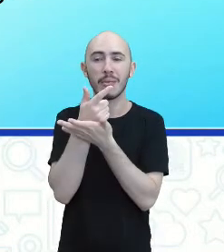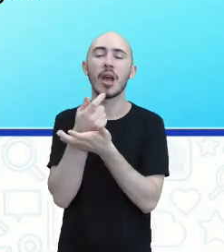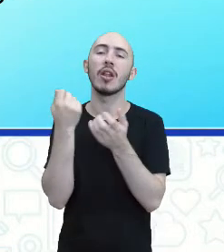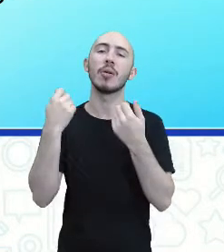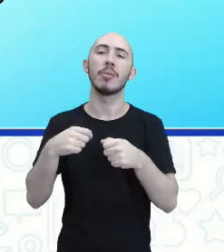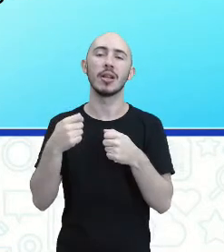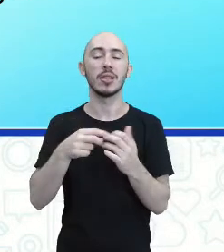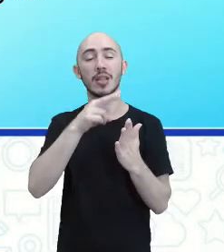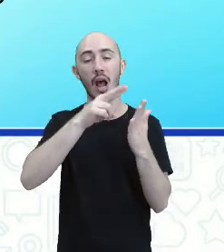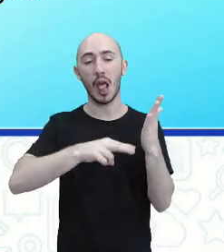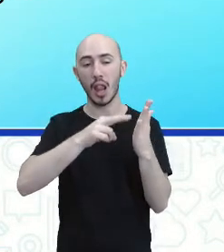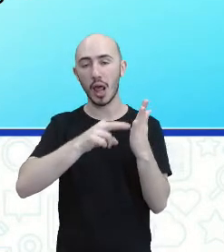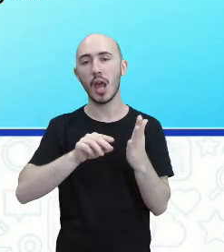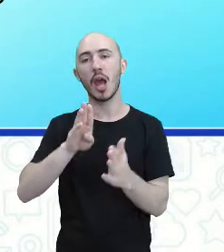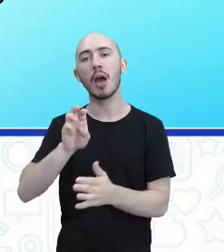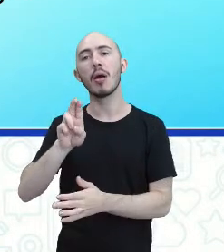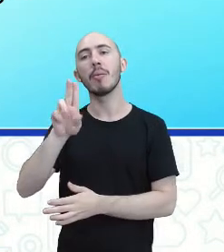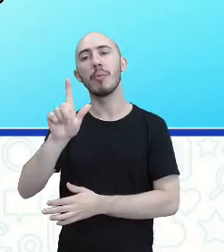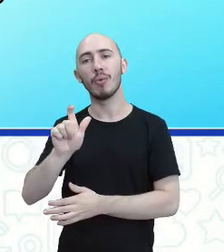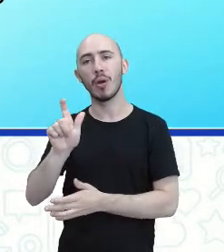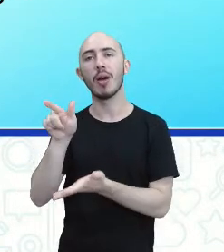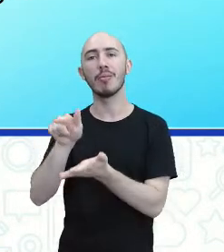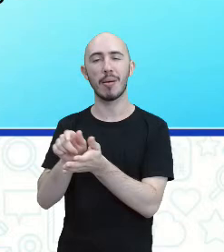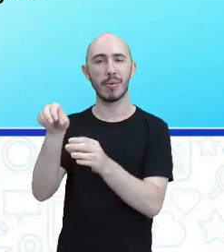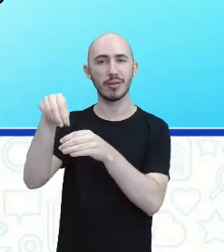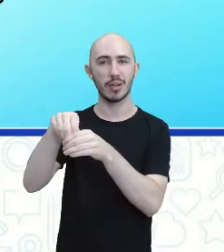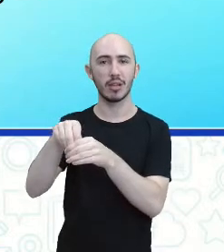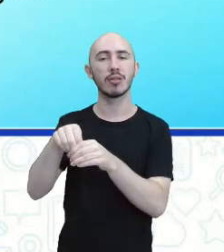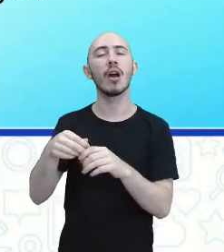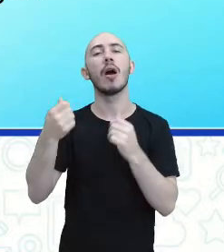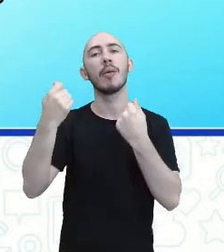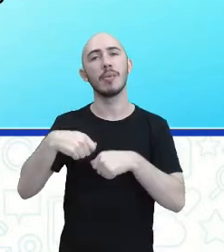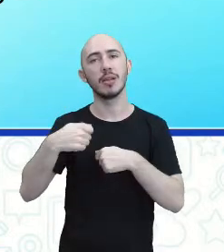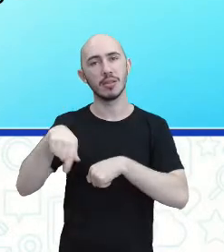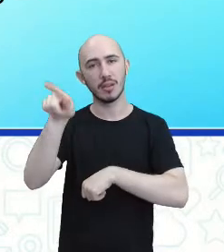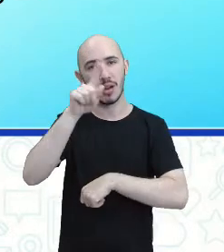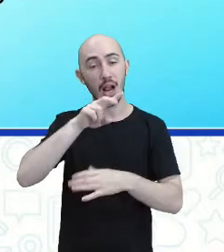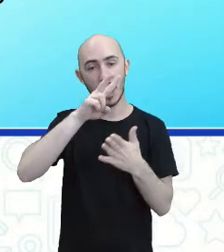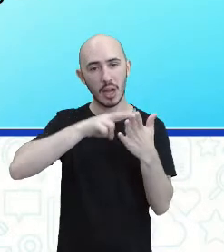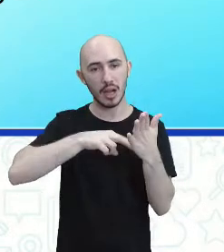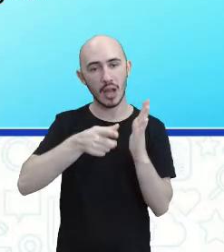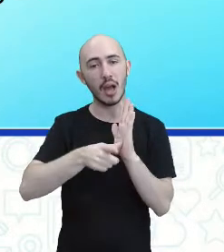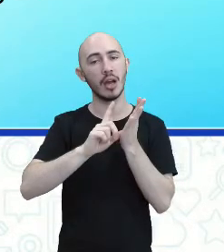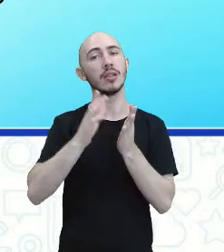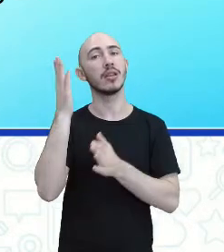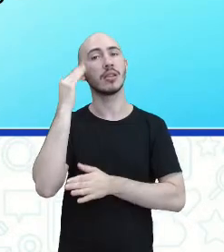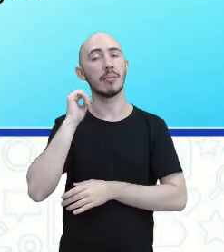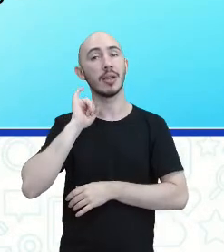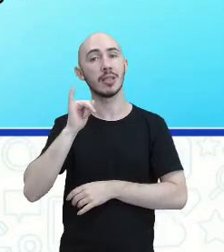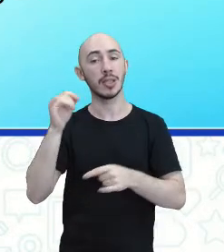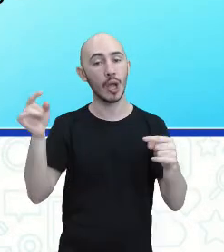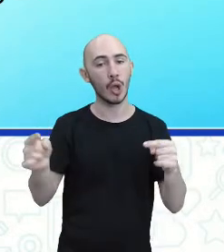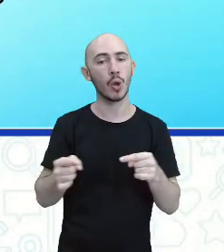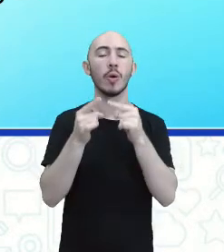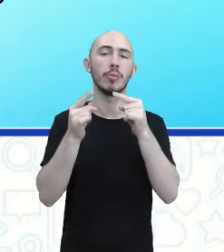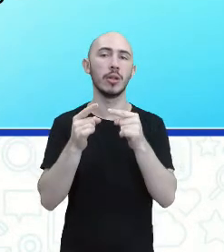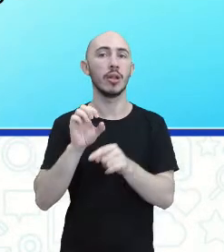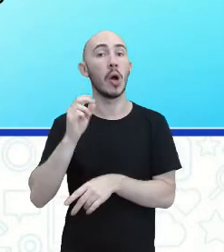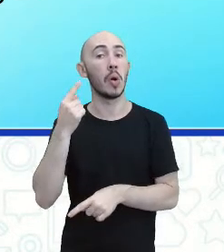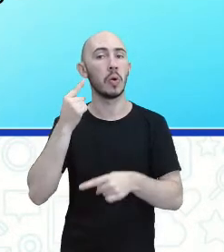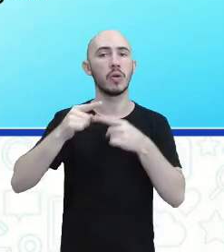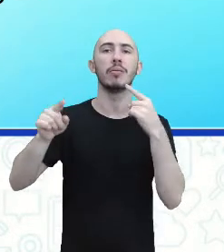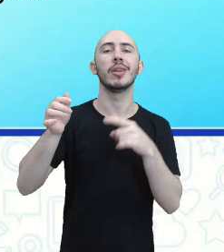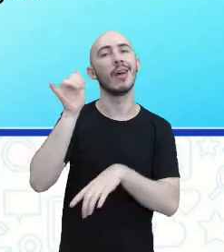tomem alguma medicação com frequência e comecem a tomar outra, orientem isso, de que é importante que se leia a bula, embora